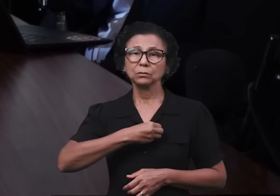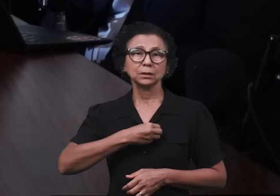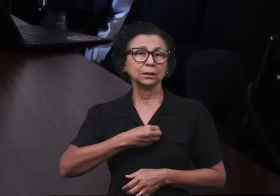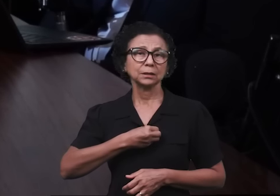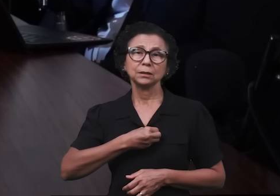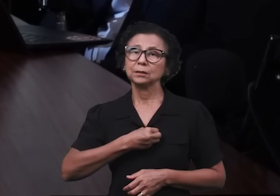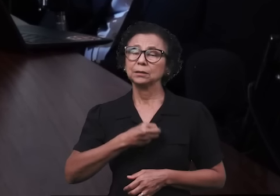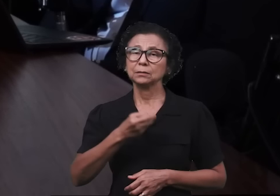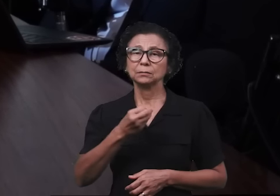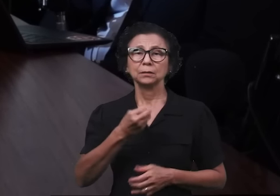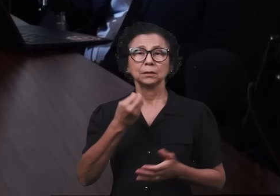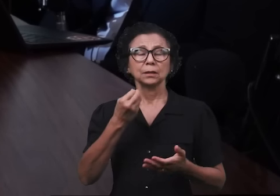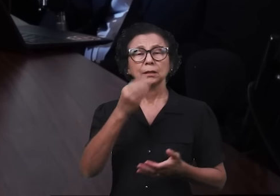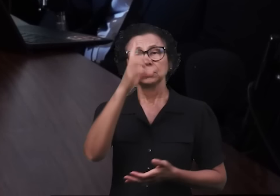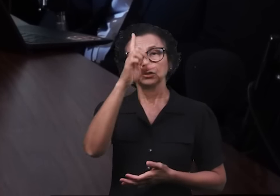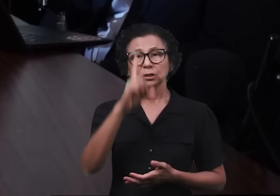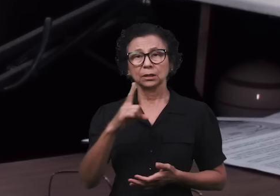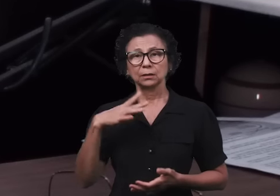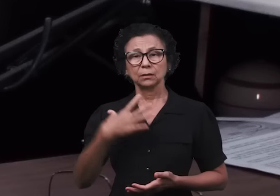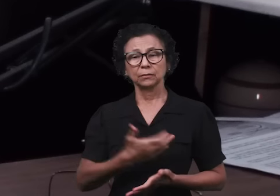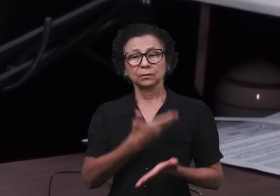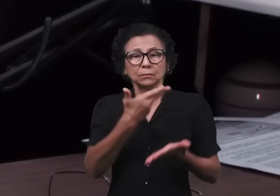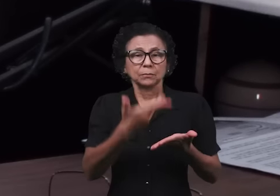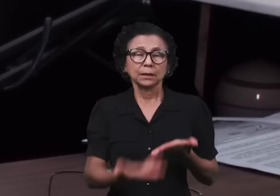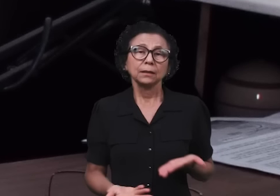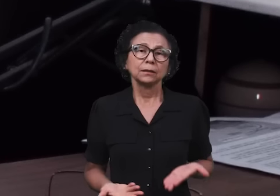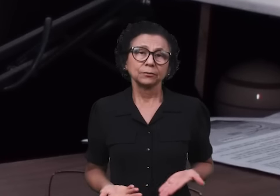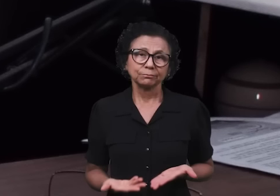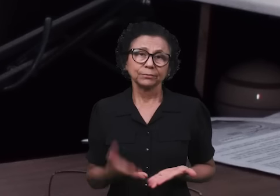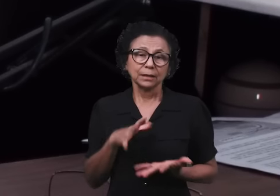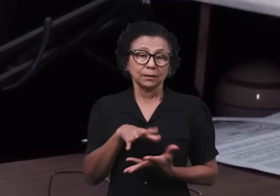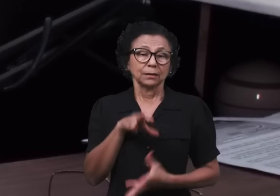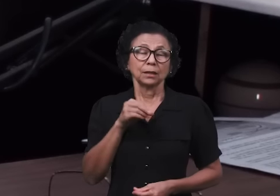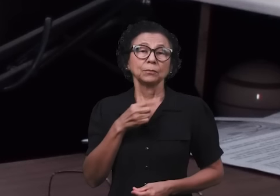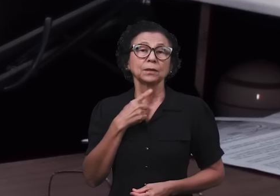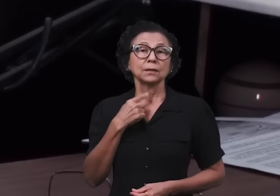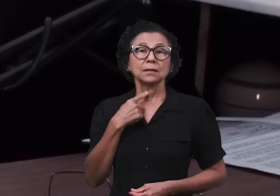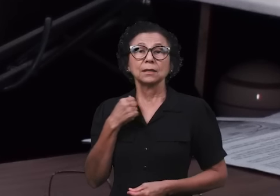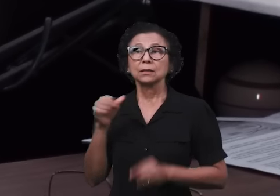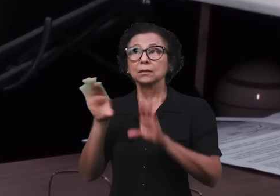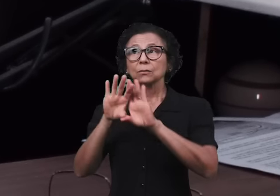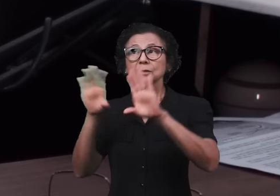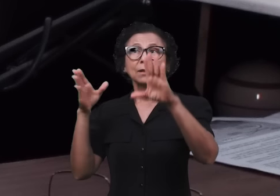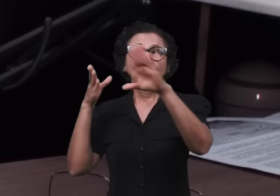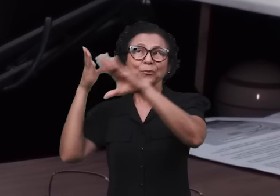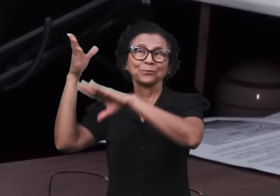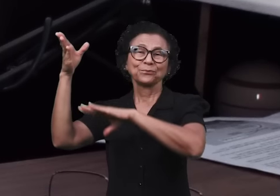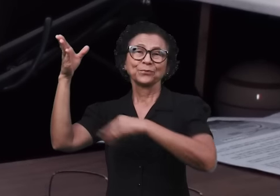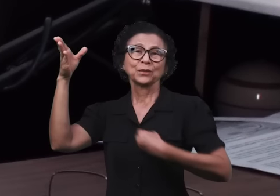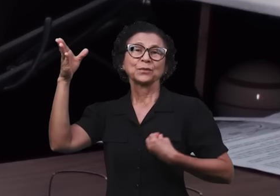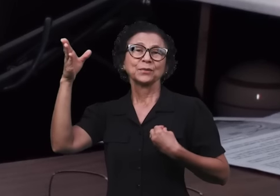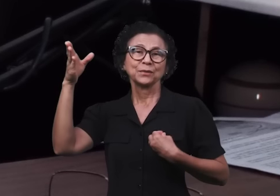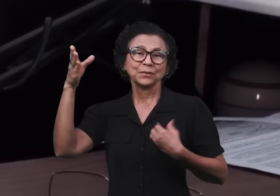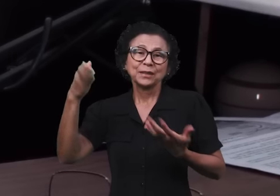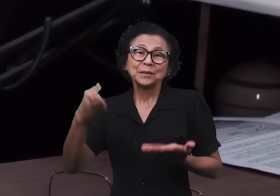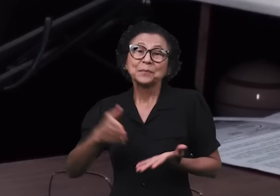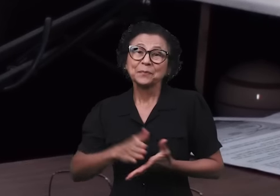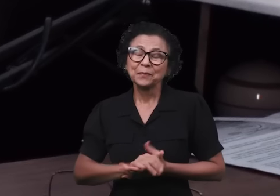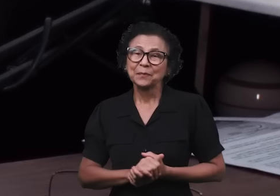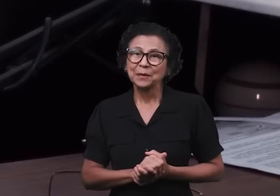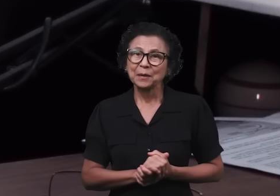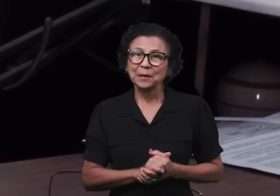Deus. E tudo aquilo que a nossa alma anseia é a glória de Deus. Talvez você não perceba, mas há